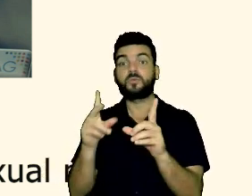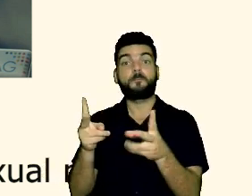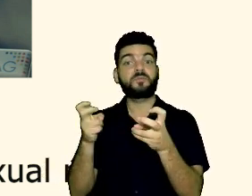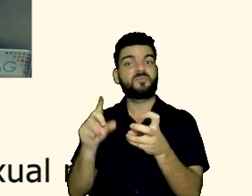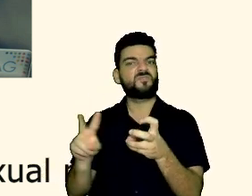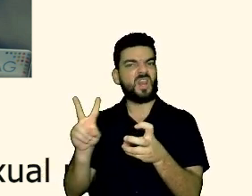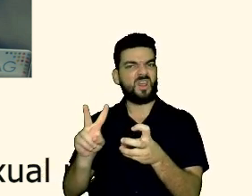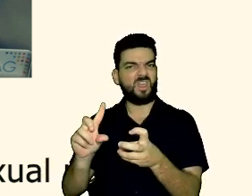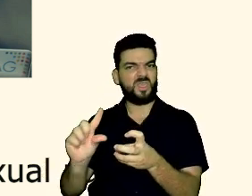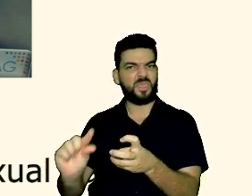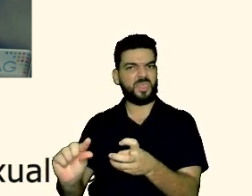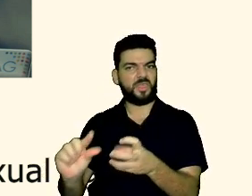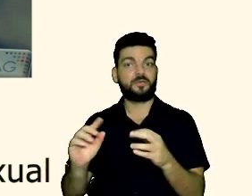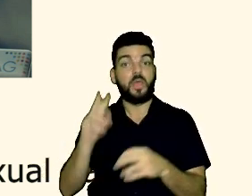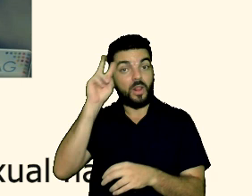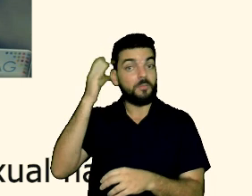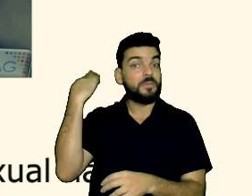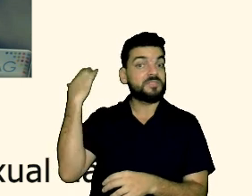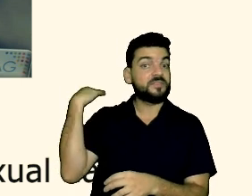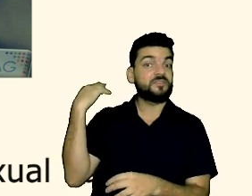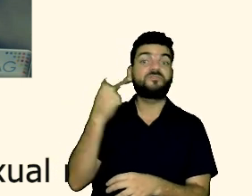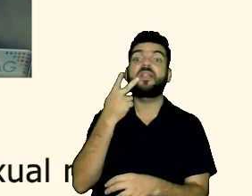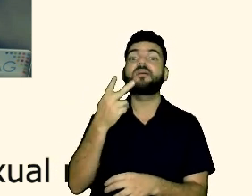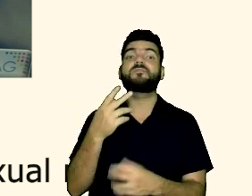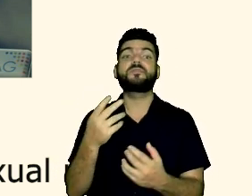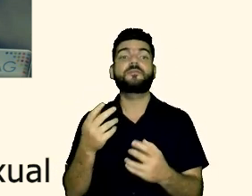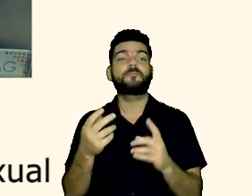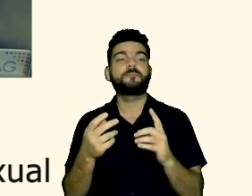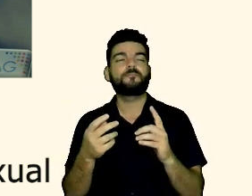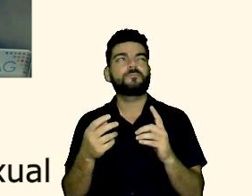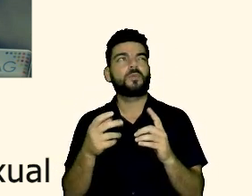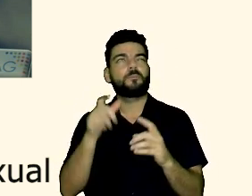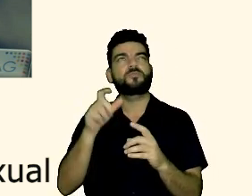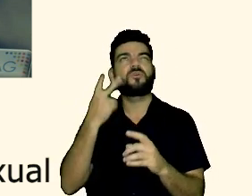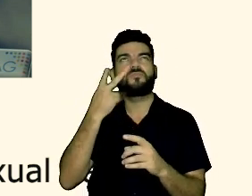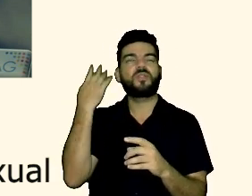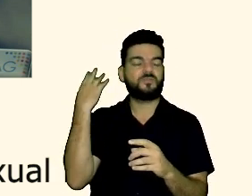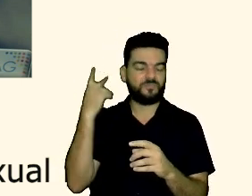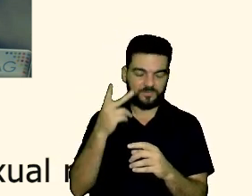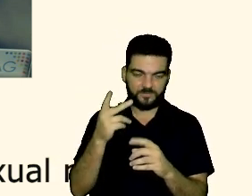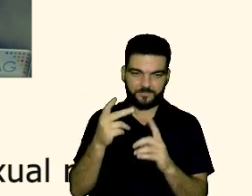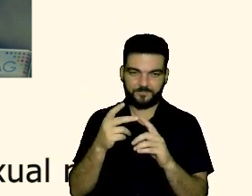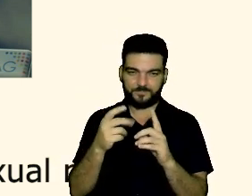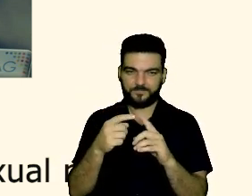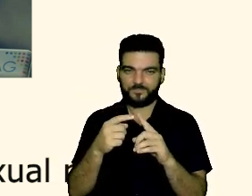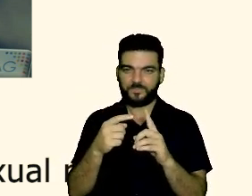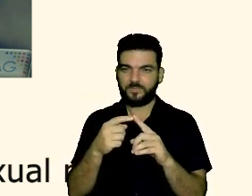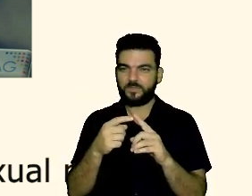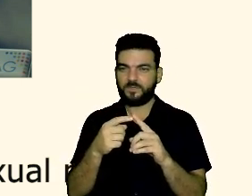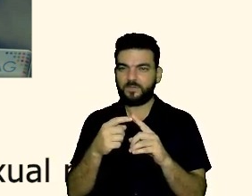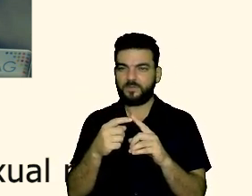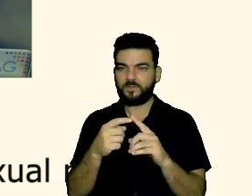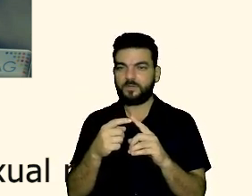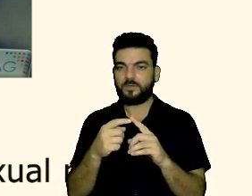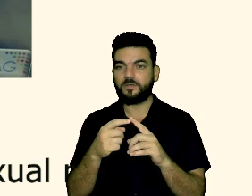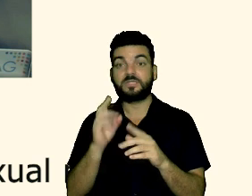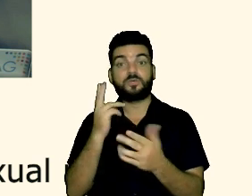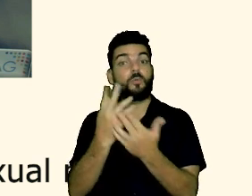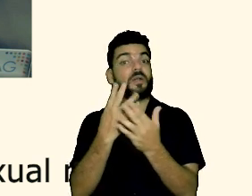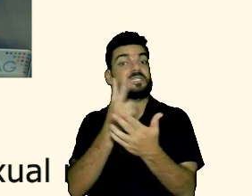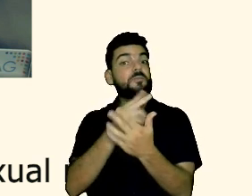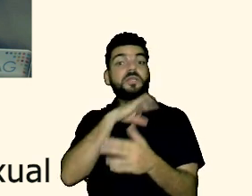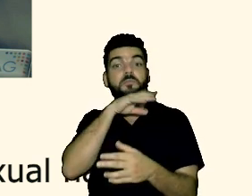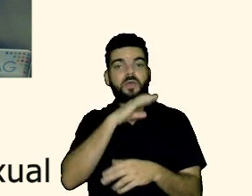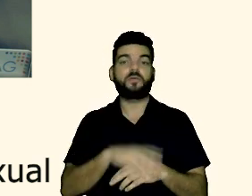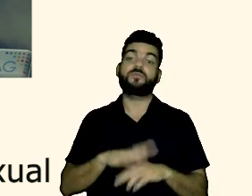repertório, no vocabulário, uma fixação com animais. Então ele falava, olha, toda vez que tínhamos visita externa, essa moça